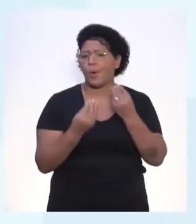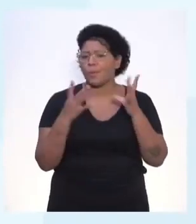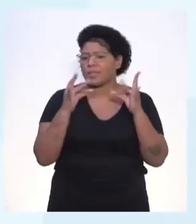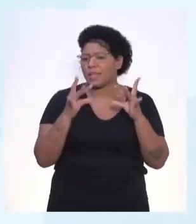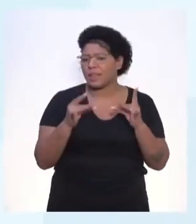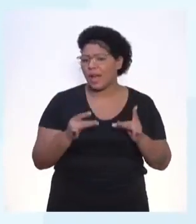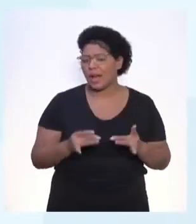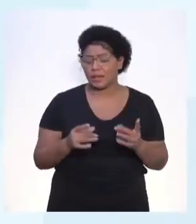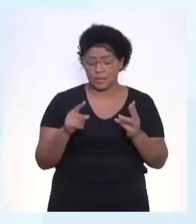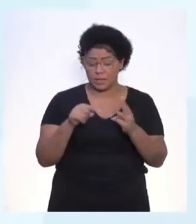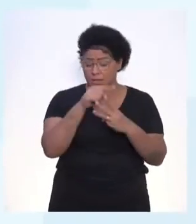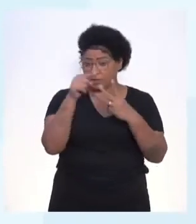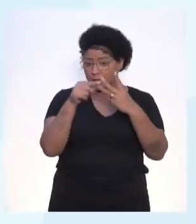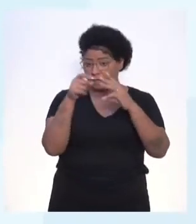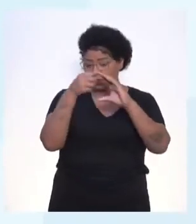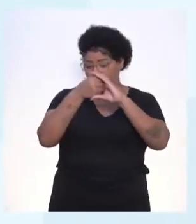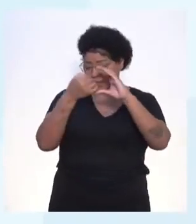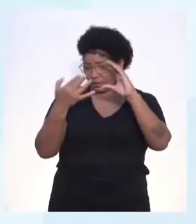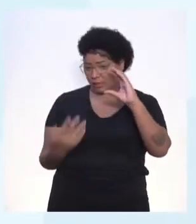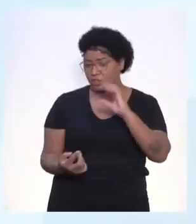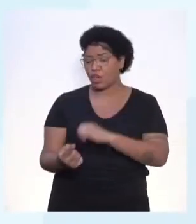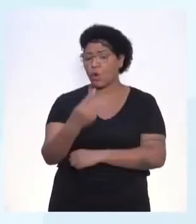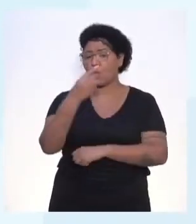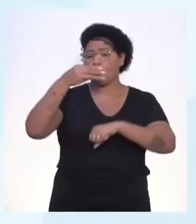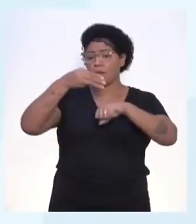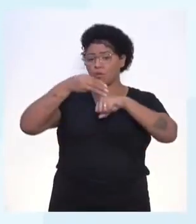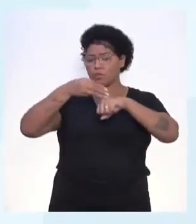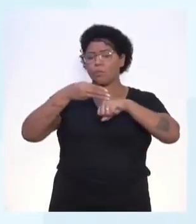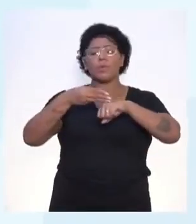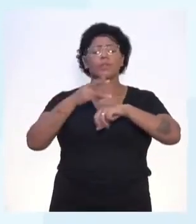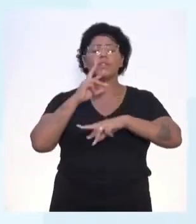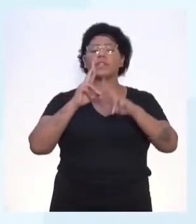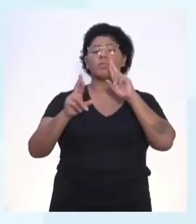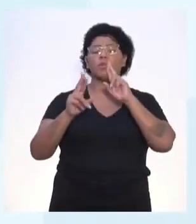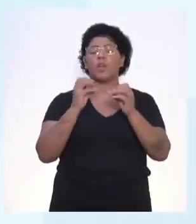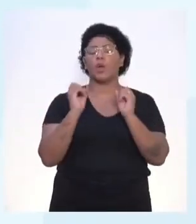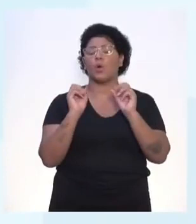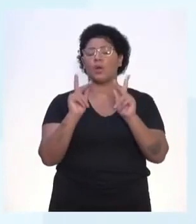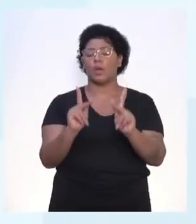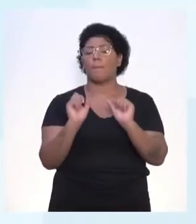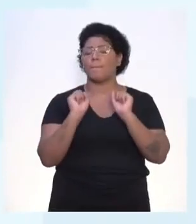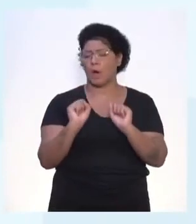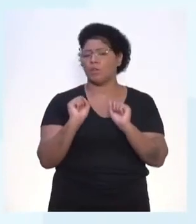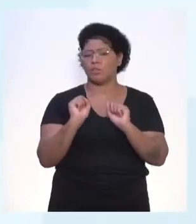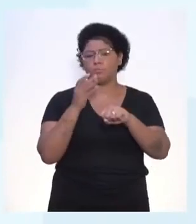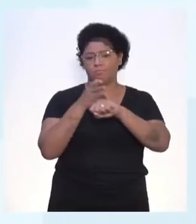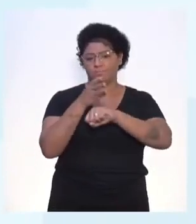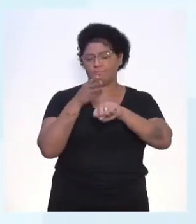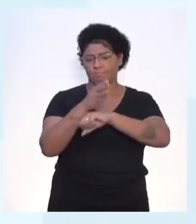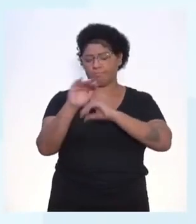3 características, 1 minutinho para vocês responder essa para mim, tá? Rapidinho, participação no chat.